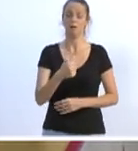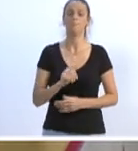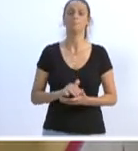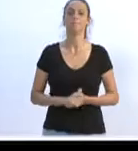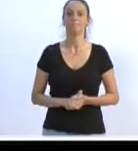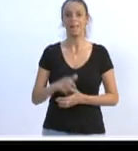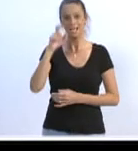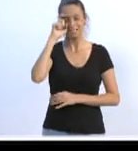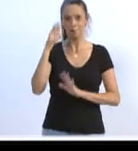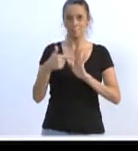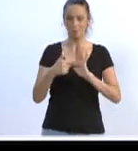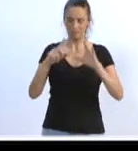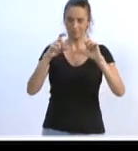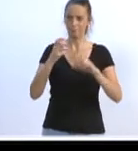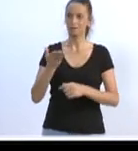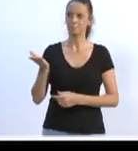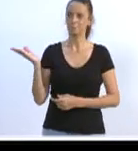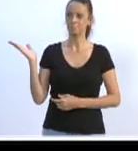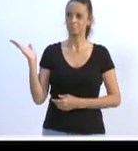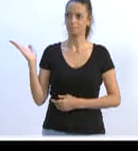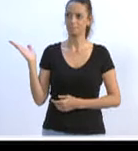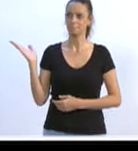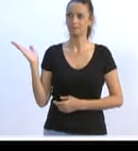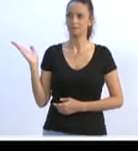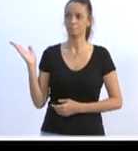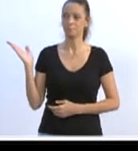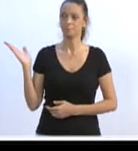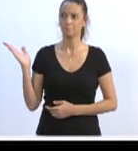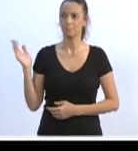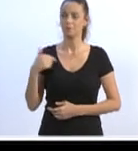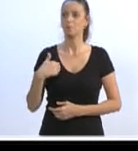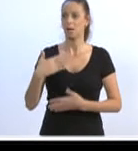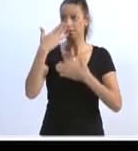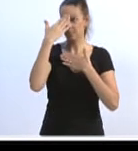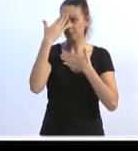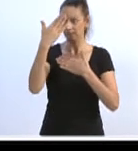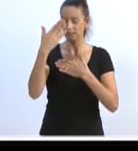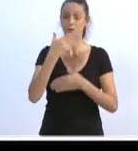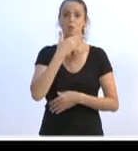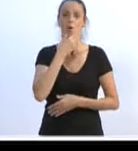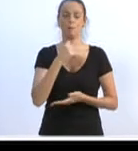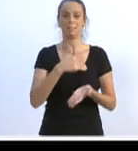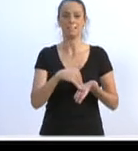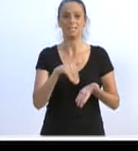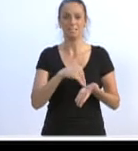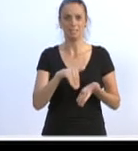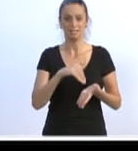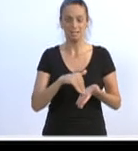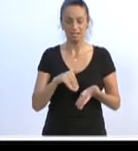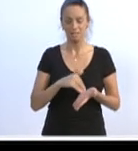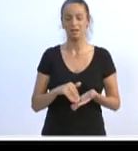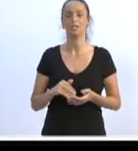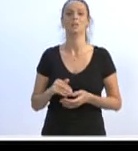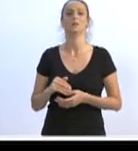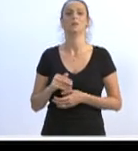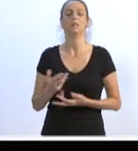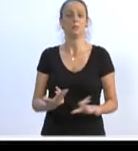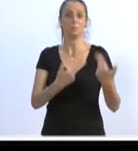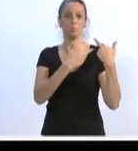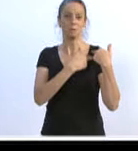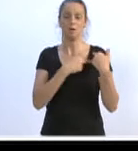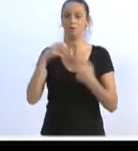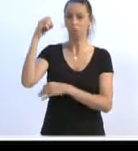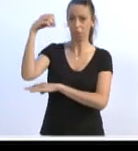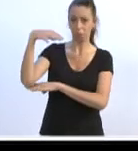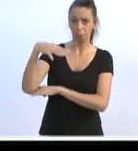por gentileza então aí tá gostaria de agradecer ao secretário marcelo surubi o diretor dominação glauco que